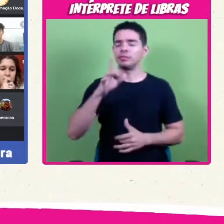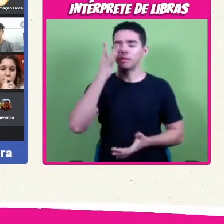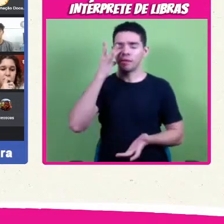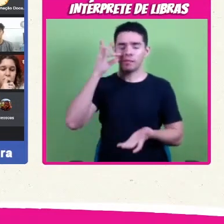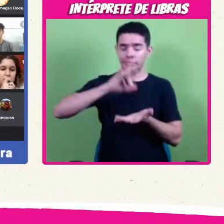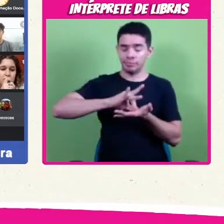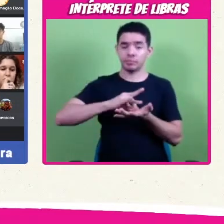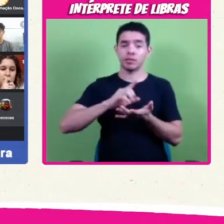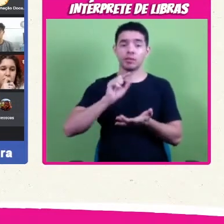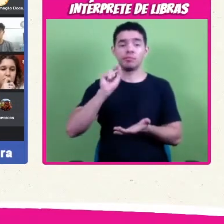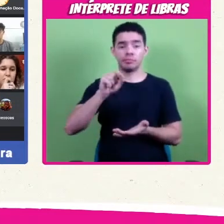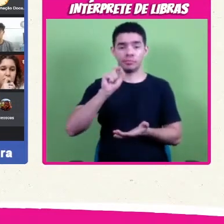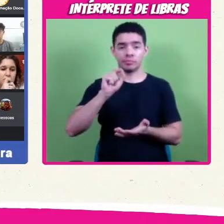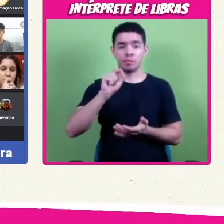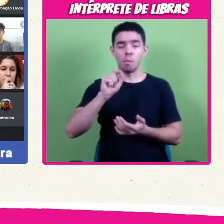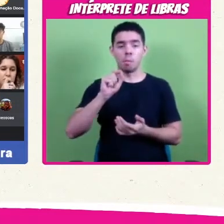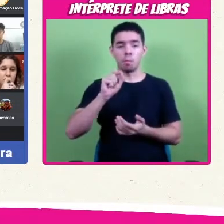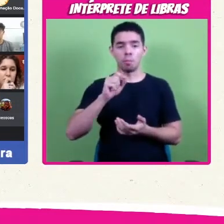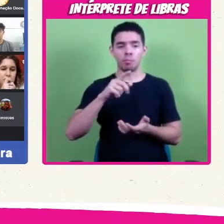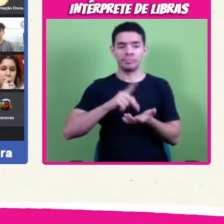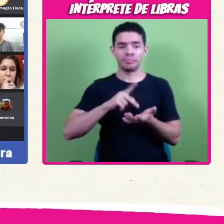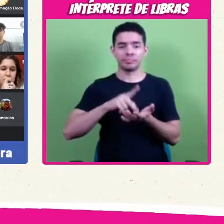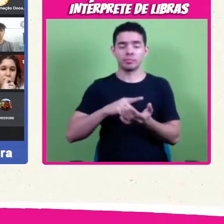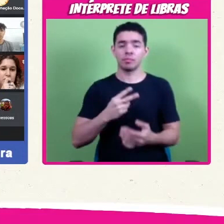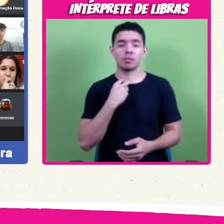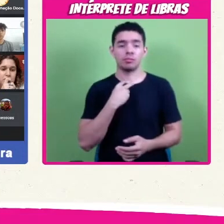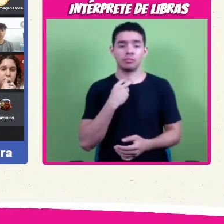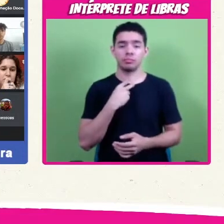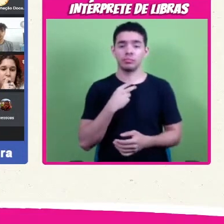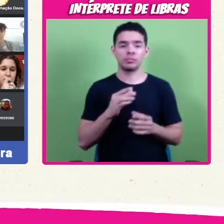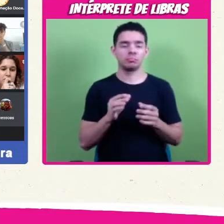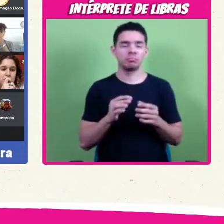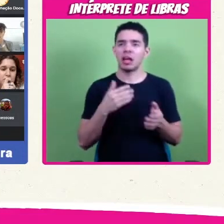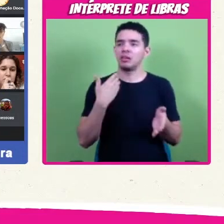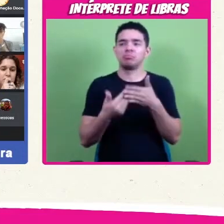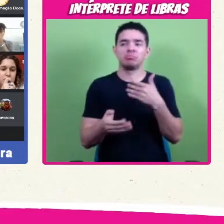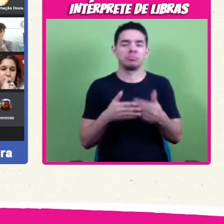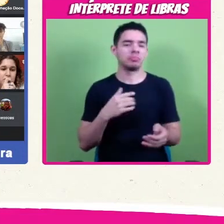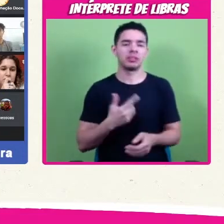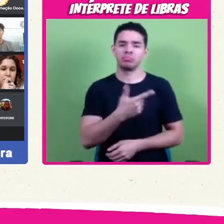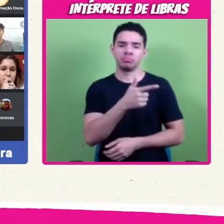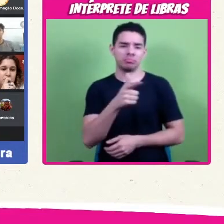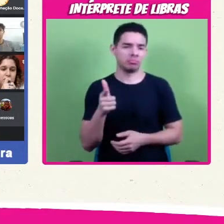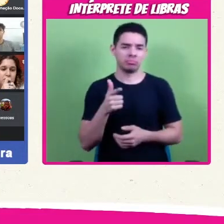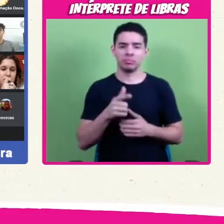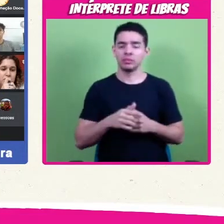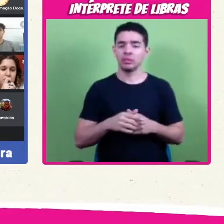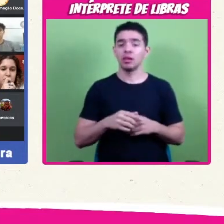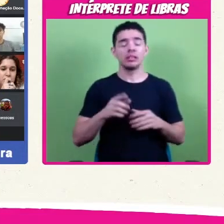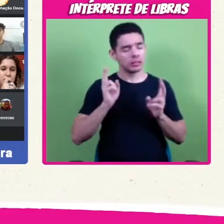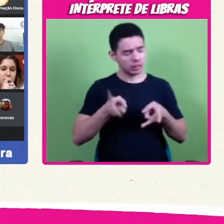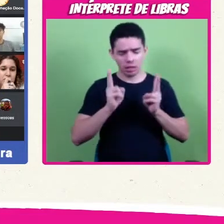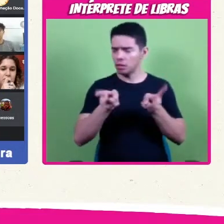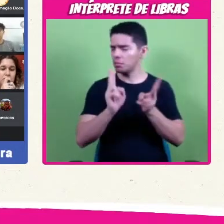de fato, a gente não pode simplesmente dizer que ela nunca existiu ou de que é uma coisa moderna. Nós sempre existimos, né?